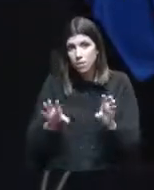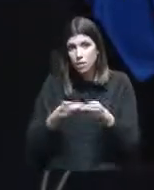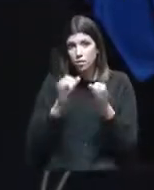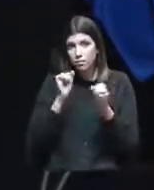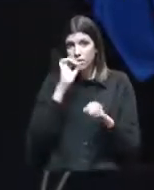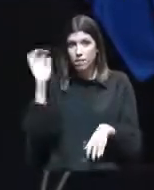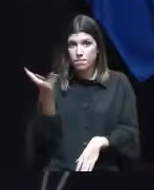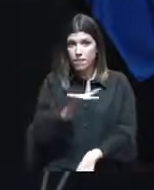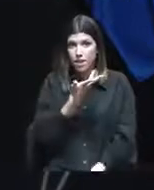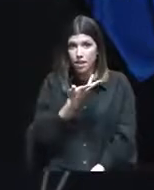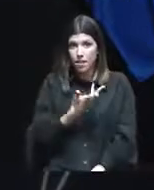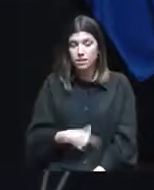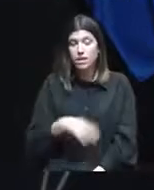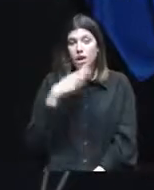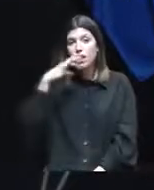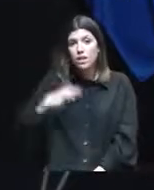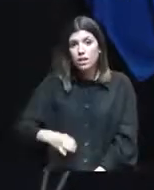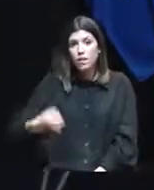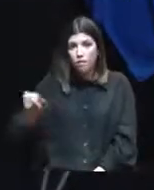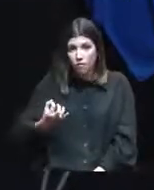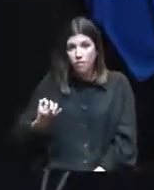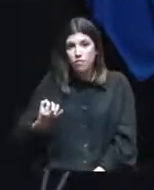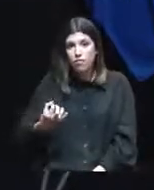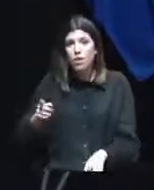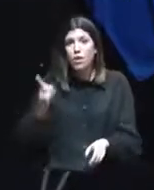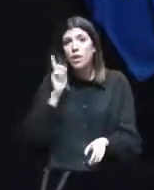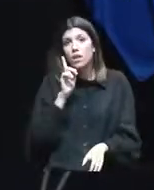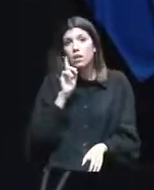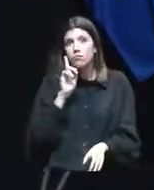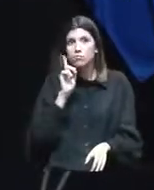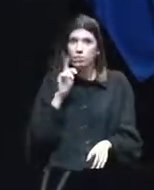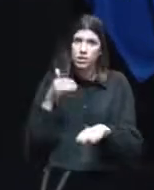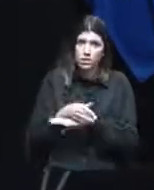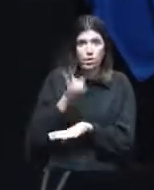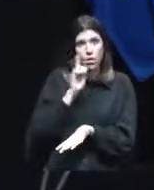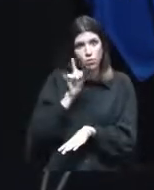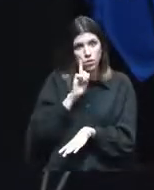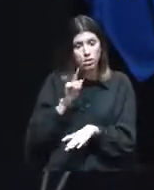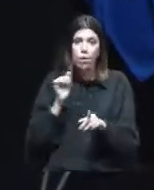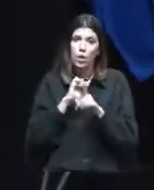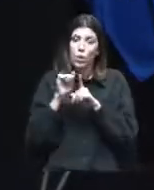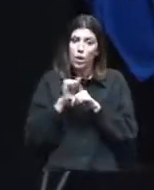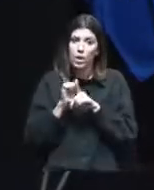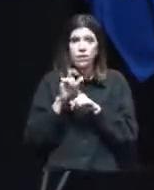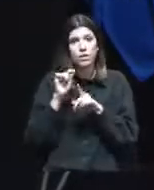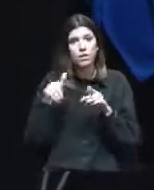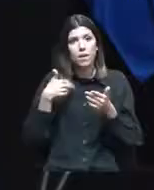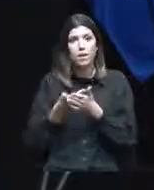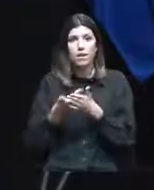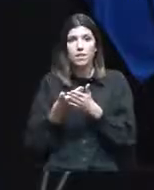Ambiente. Acreditamos que este será um contributo imprescindível para a correção e a